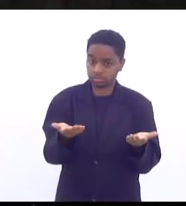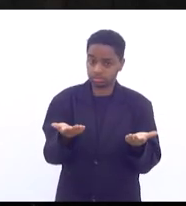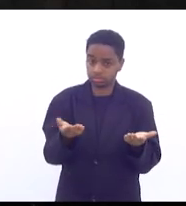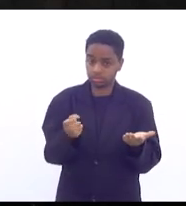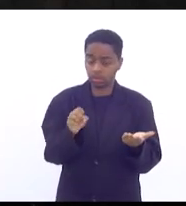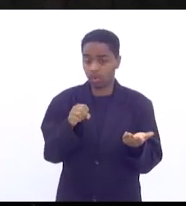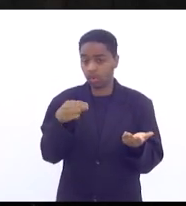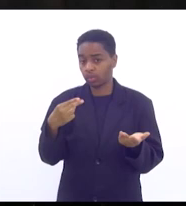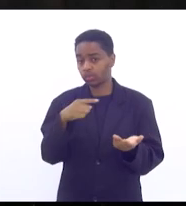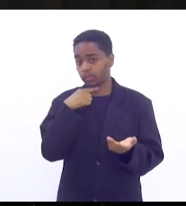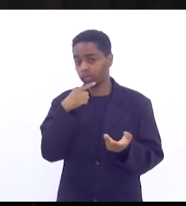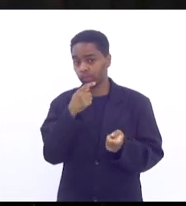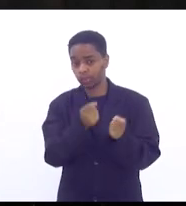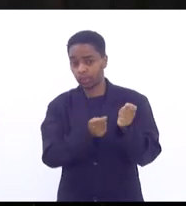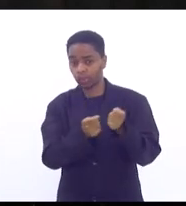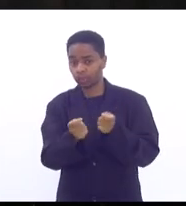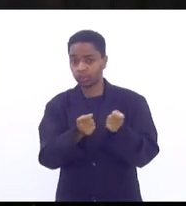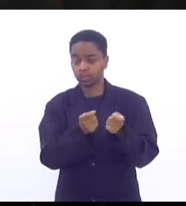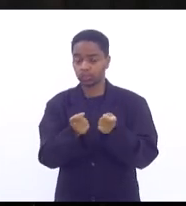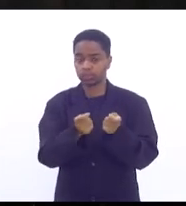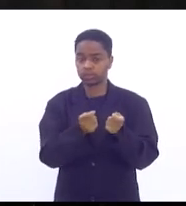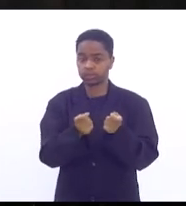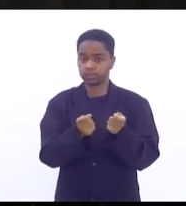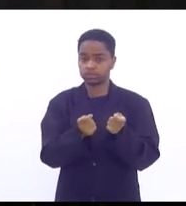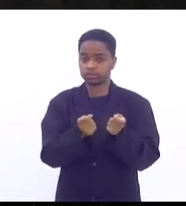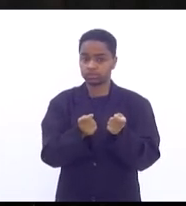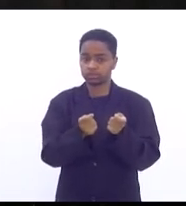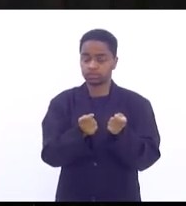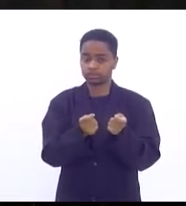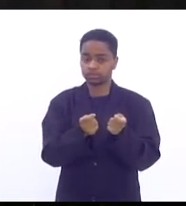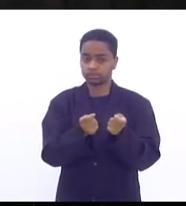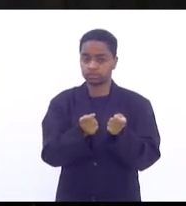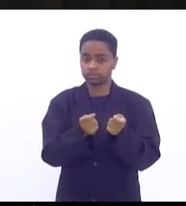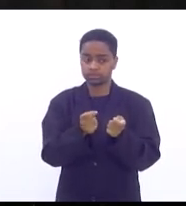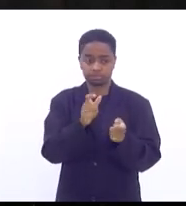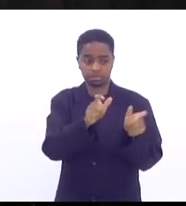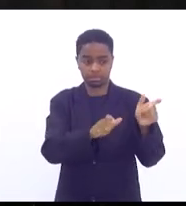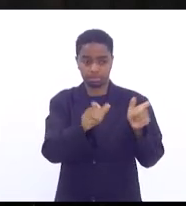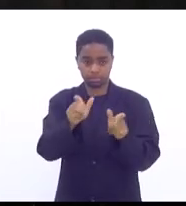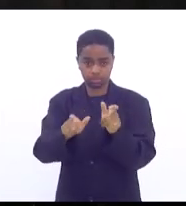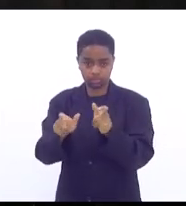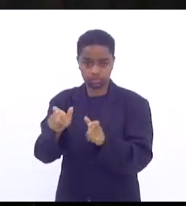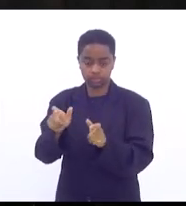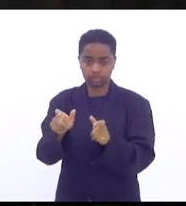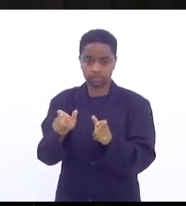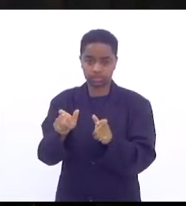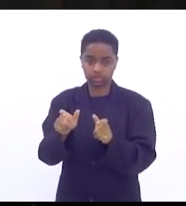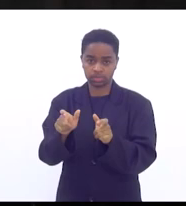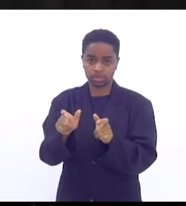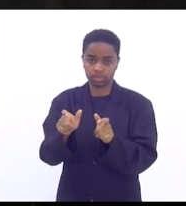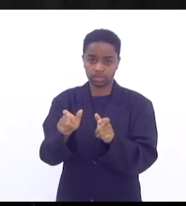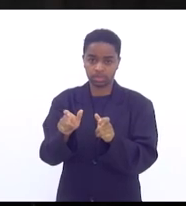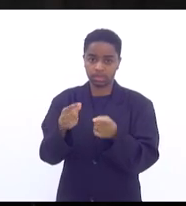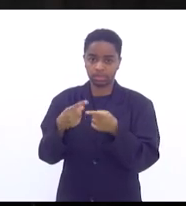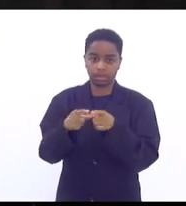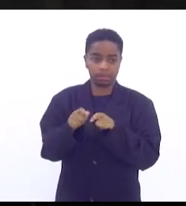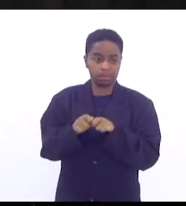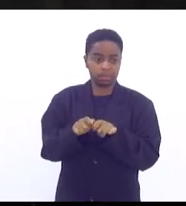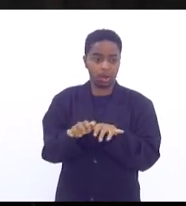Perdemos o controle total e absoluto sobre essas almas que infestam as